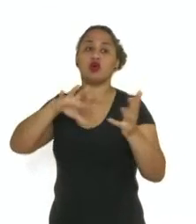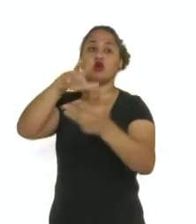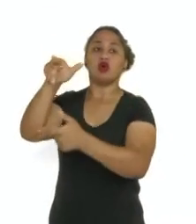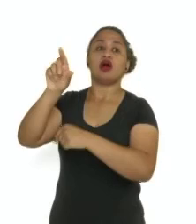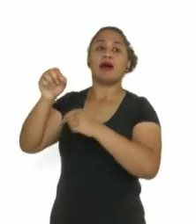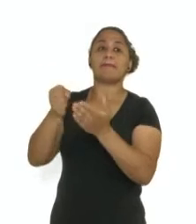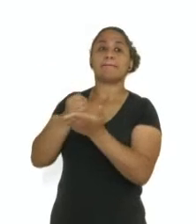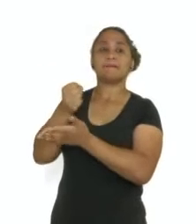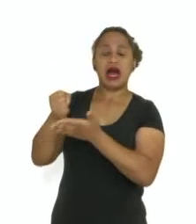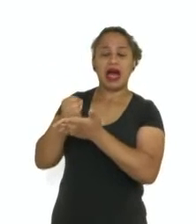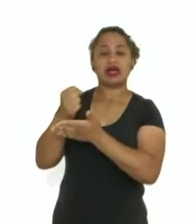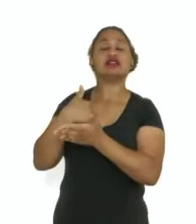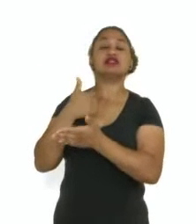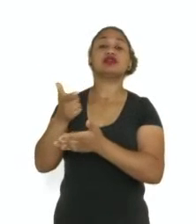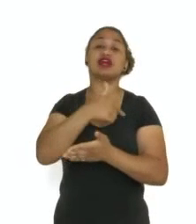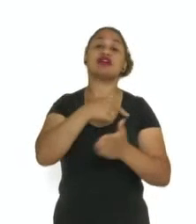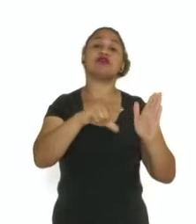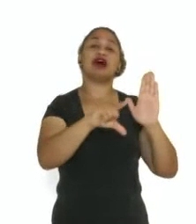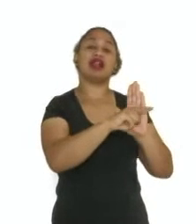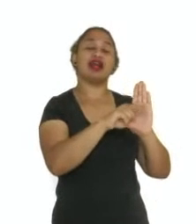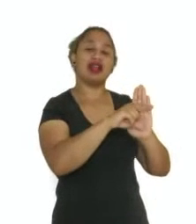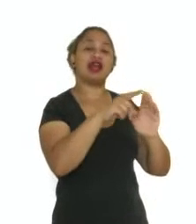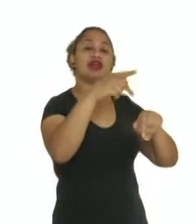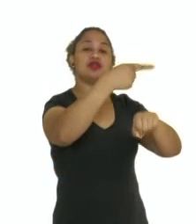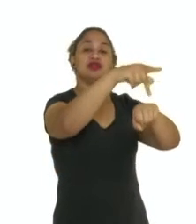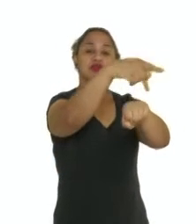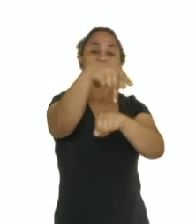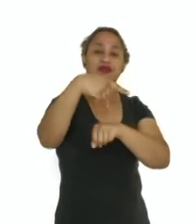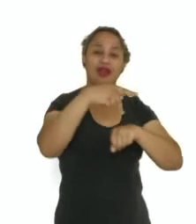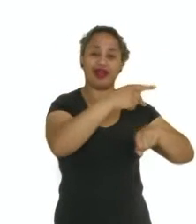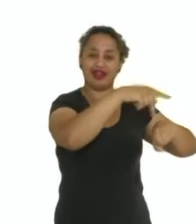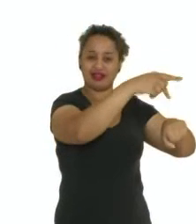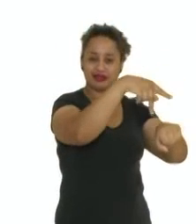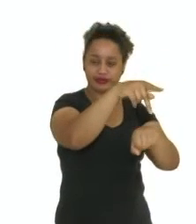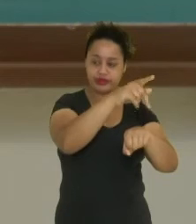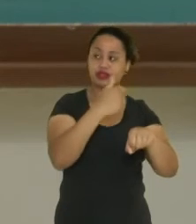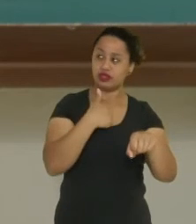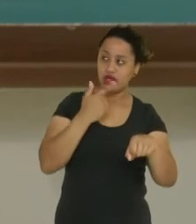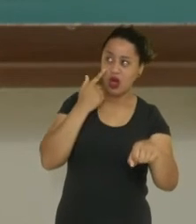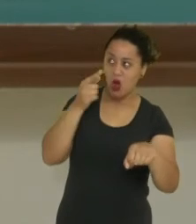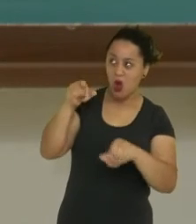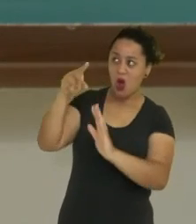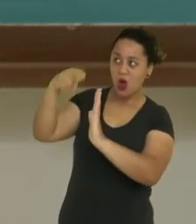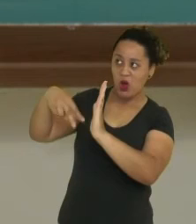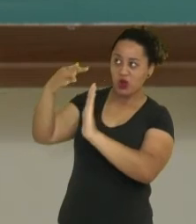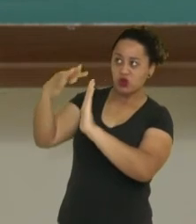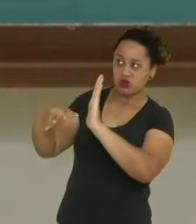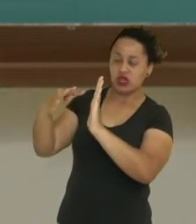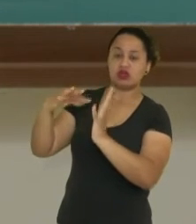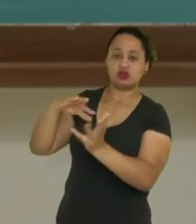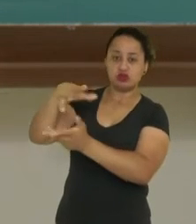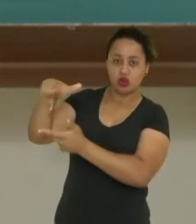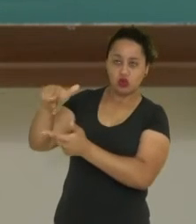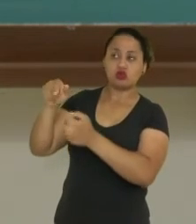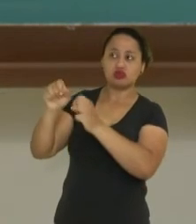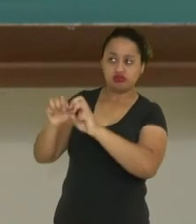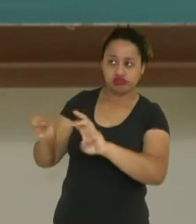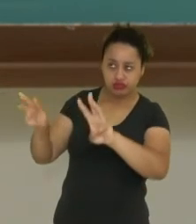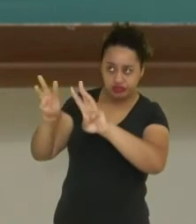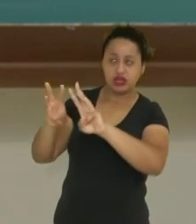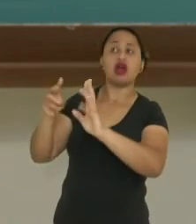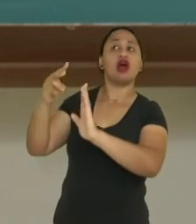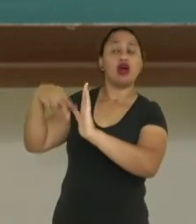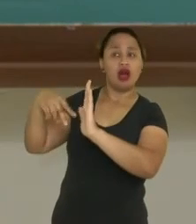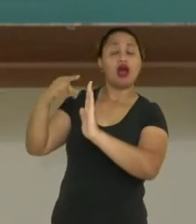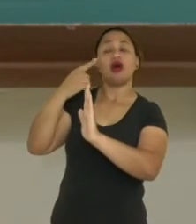são norteadores para a legislação nacional. Isso mesmo, nós vimos lá no início. O